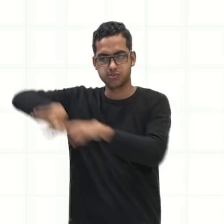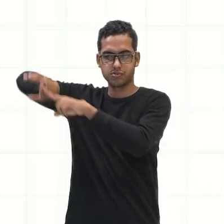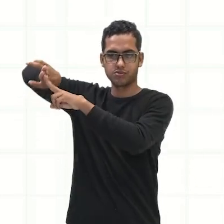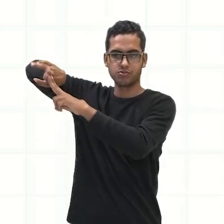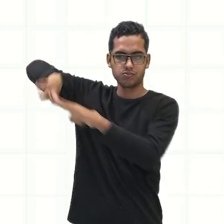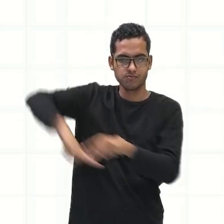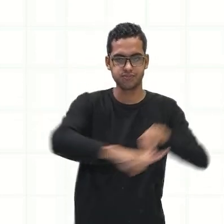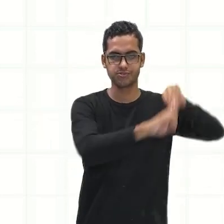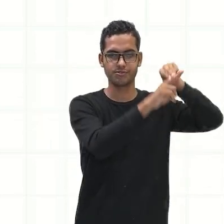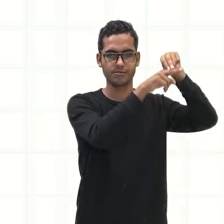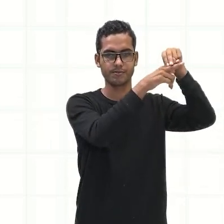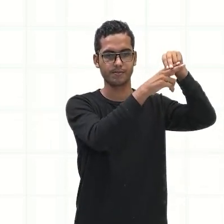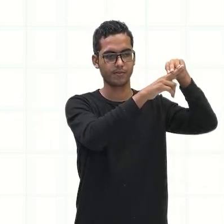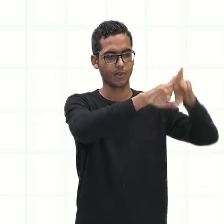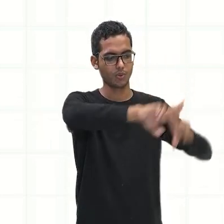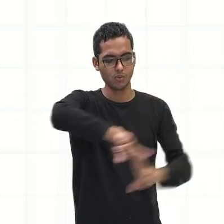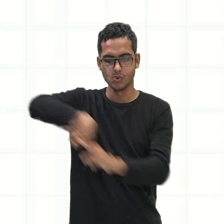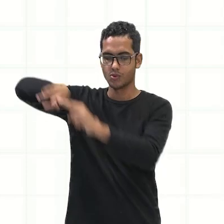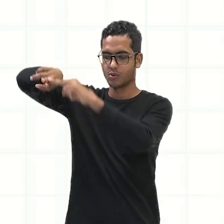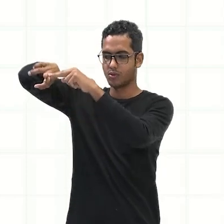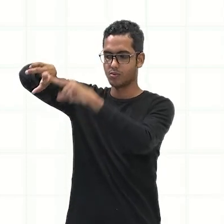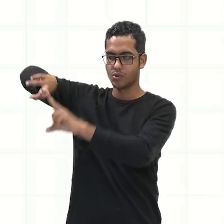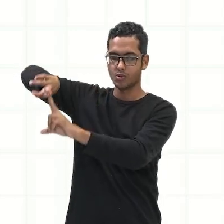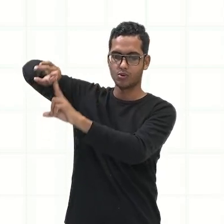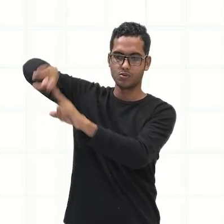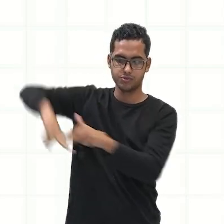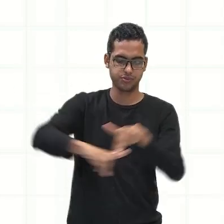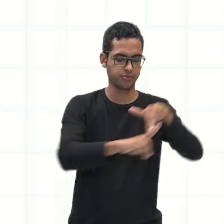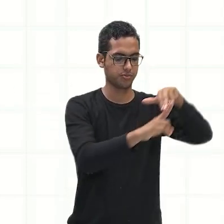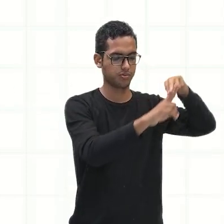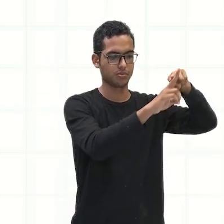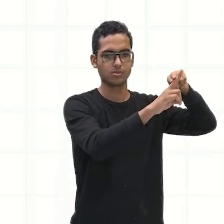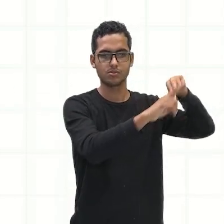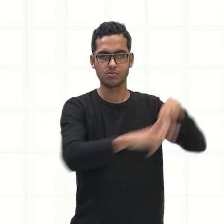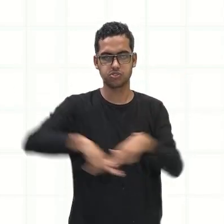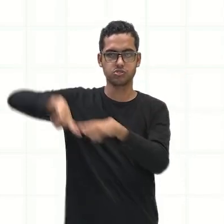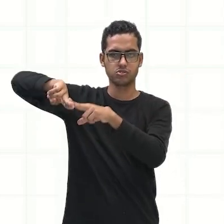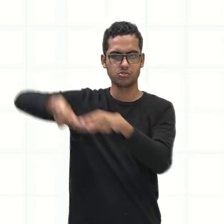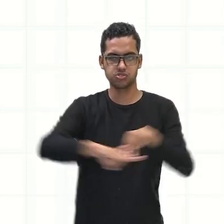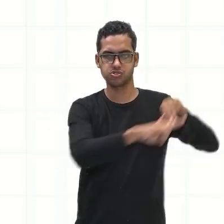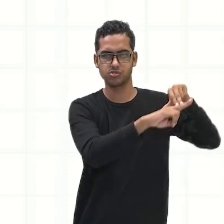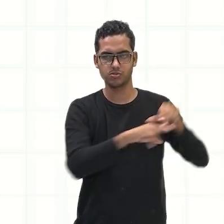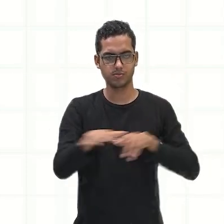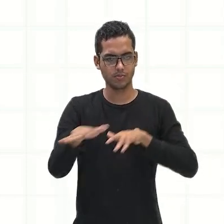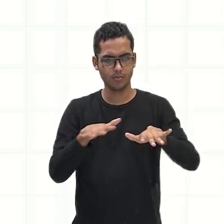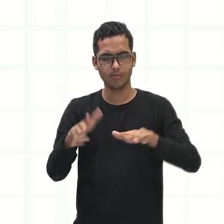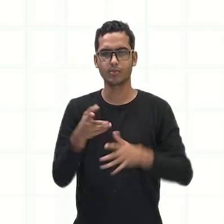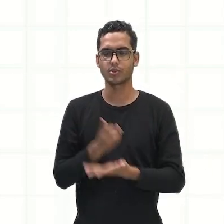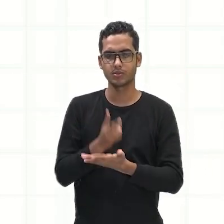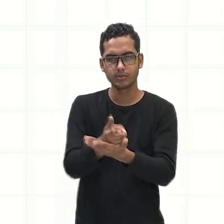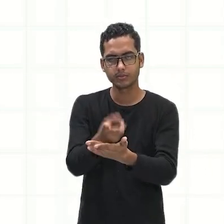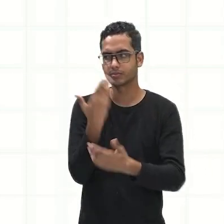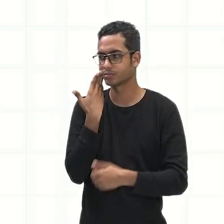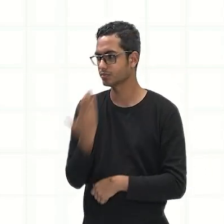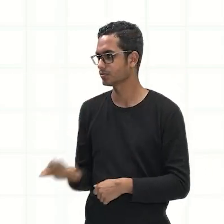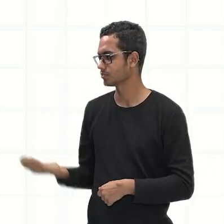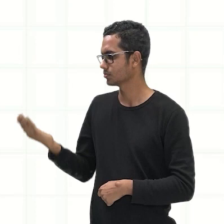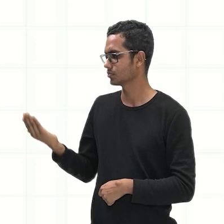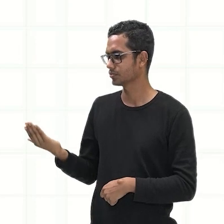vai descer de novo aí pela rampa, vai continuar ali a sua movimentação. Então aí quando ele desce pela rampa, que ele tem aí,